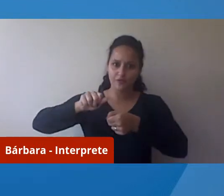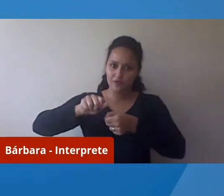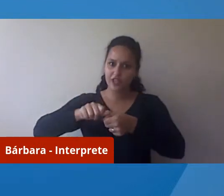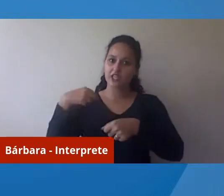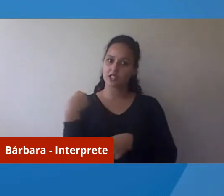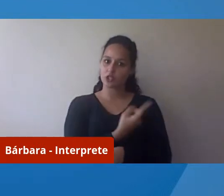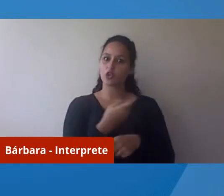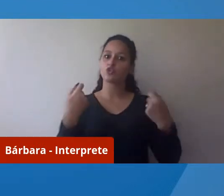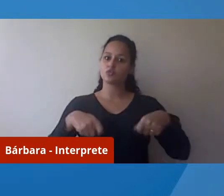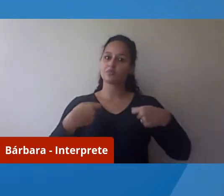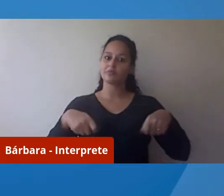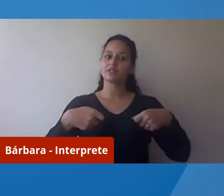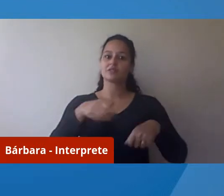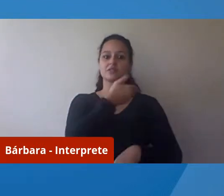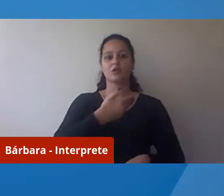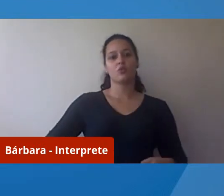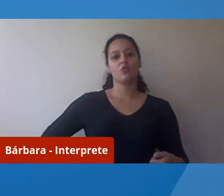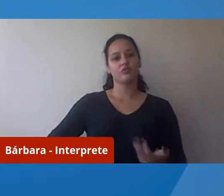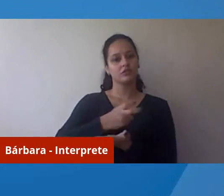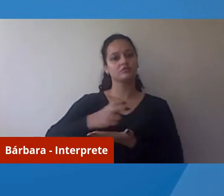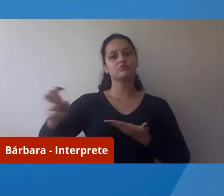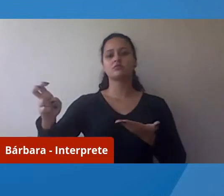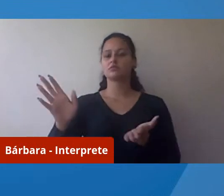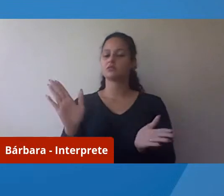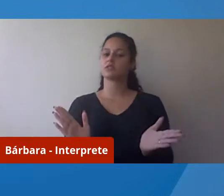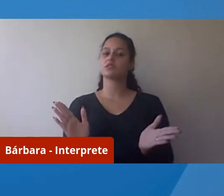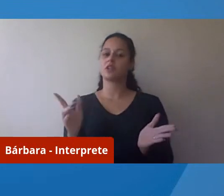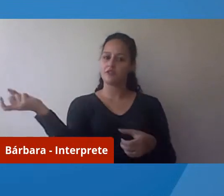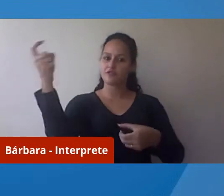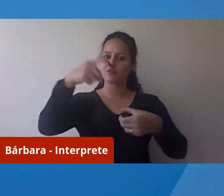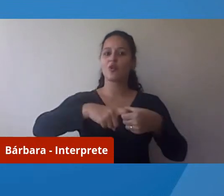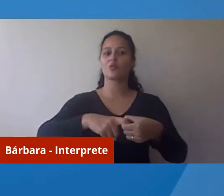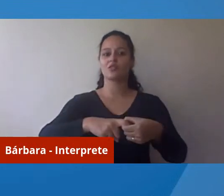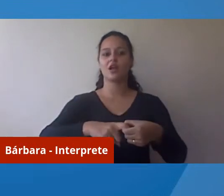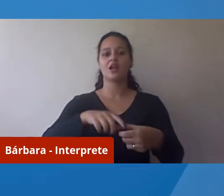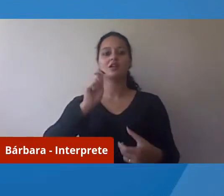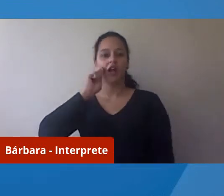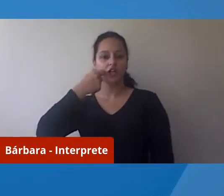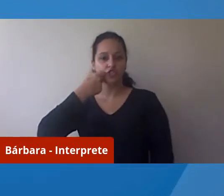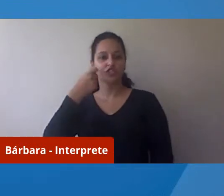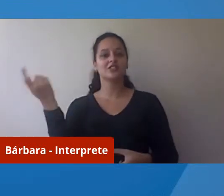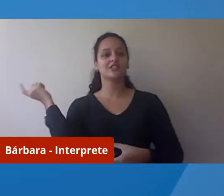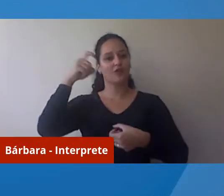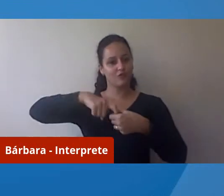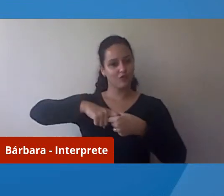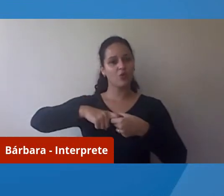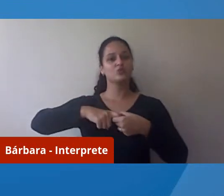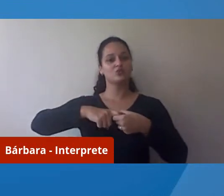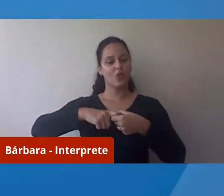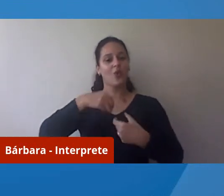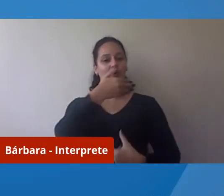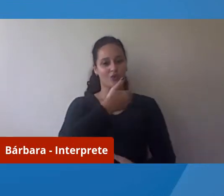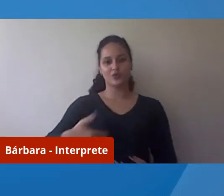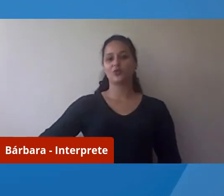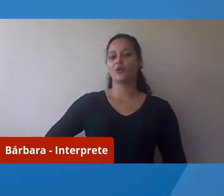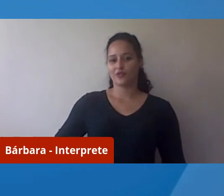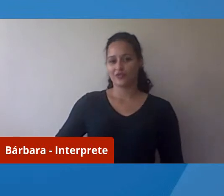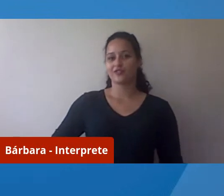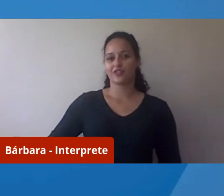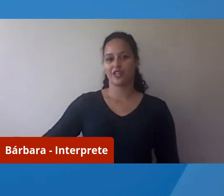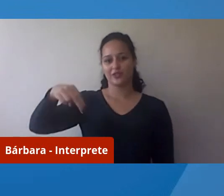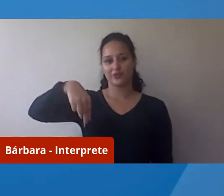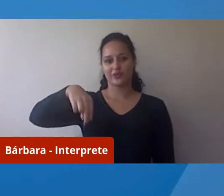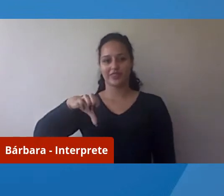preciso derrotar esse governo, como na Argentina. A Argentina voltou um governo neoliberal, foi um desastre o governo do Macri, em seguida a massa da